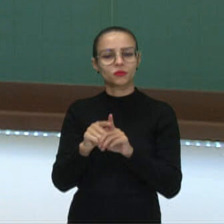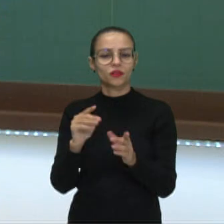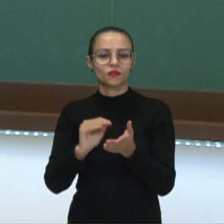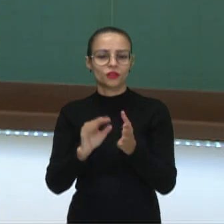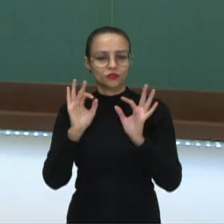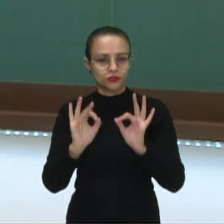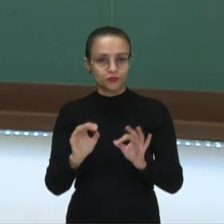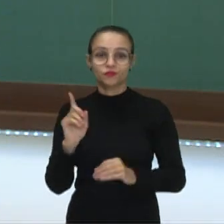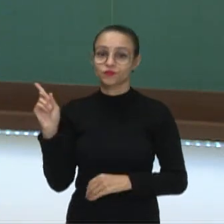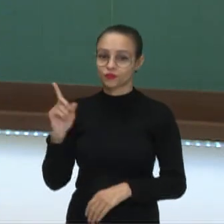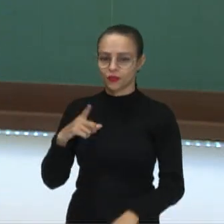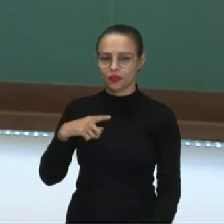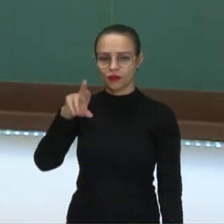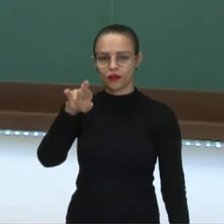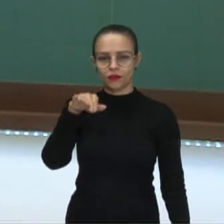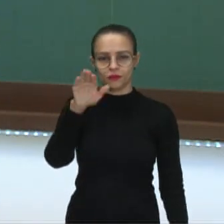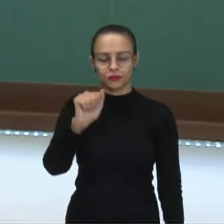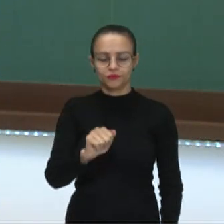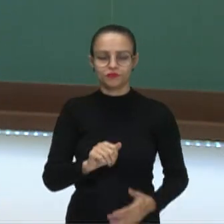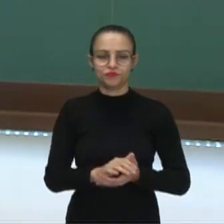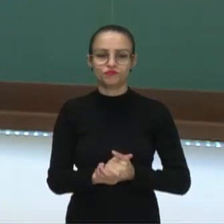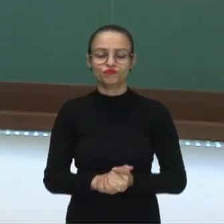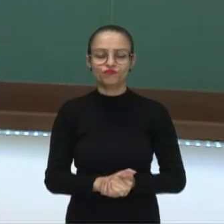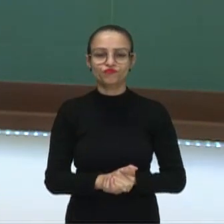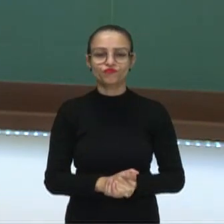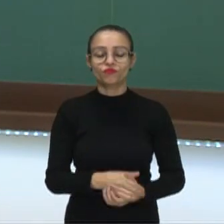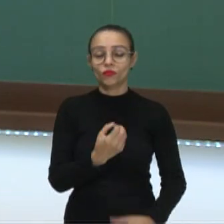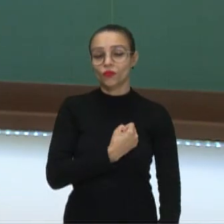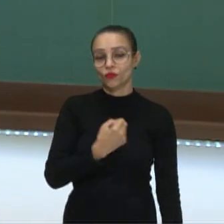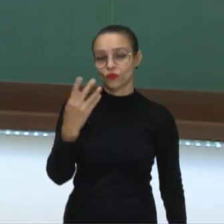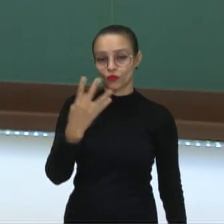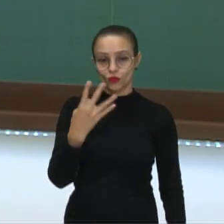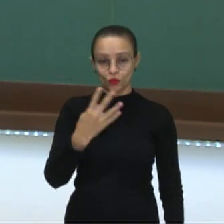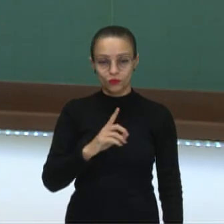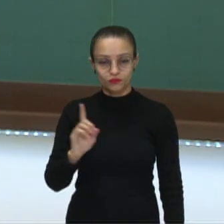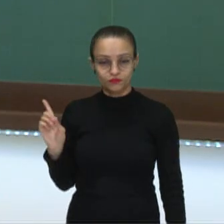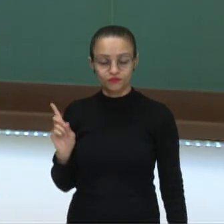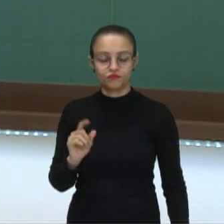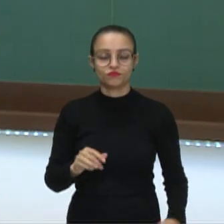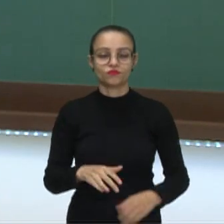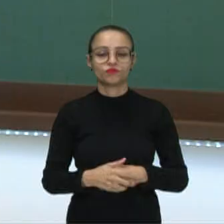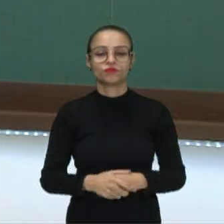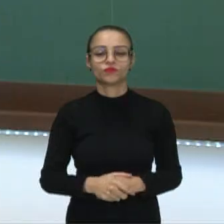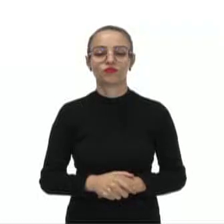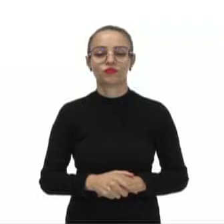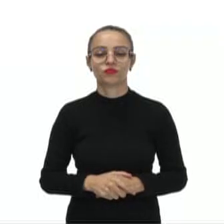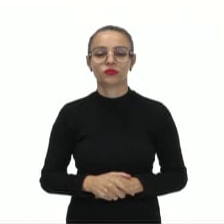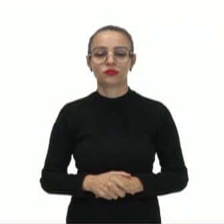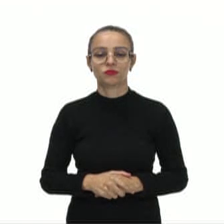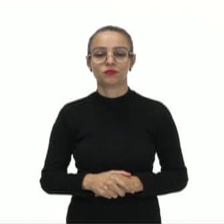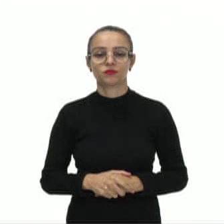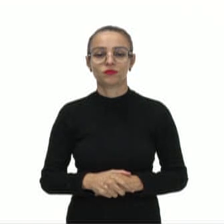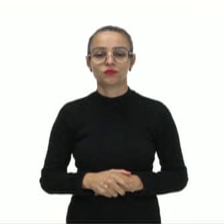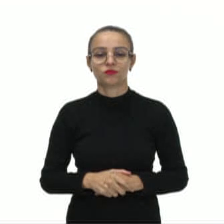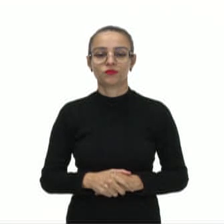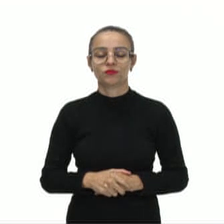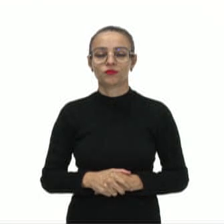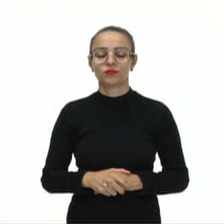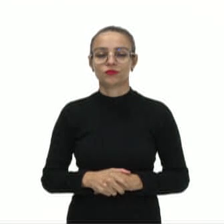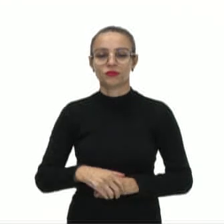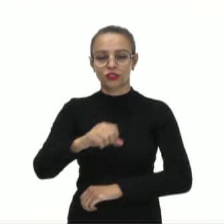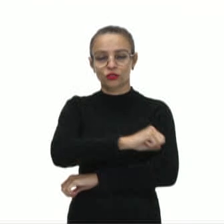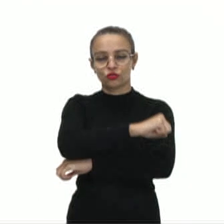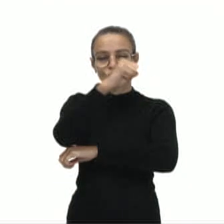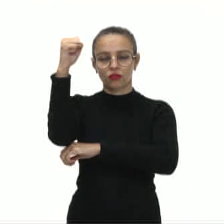Presença de rimas também. E aqui no poema 4, do Fernando Pessoa, afastai nas janelas a